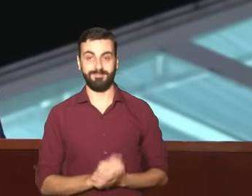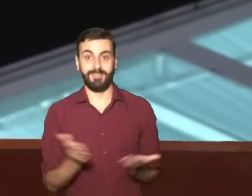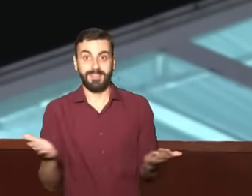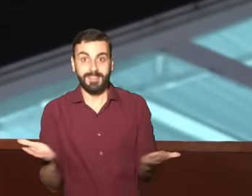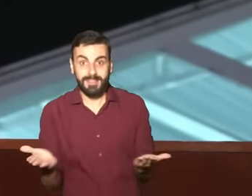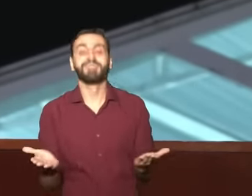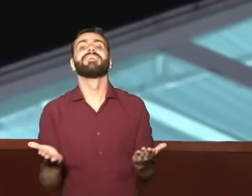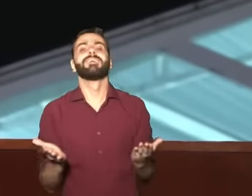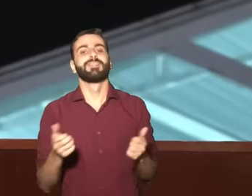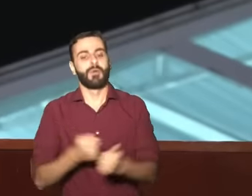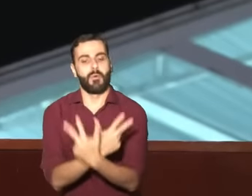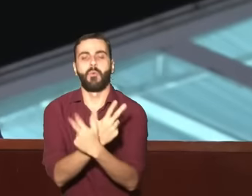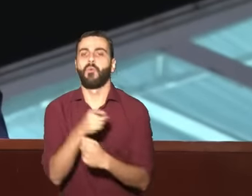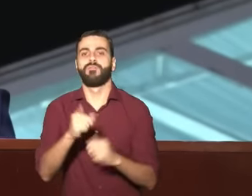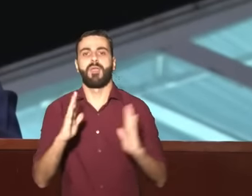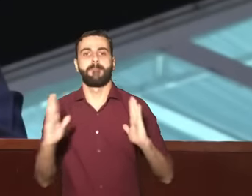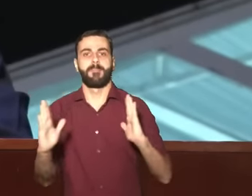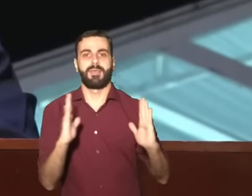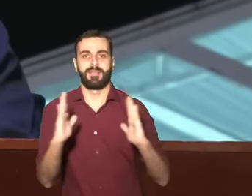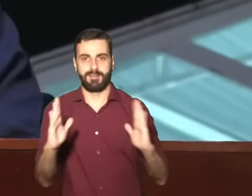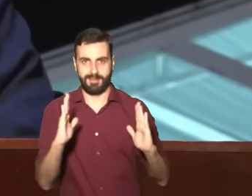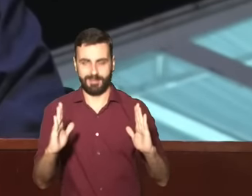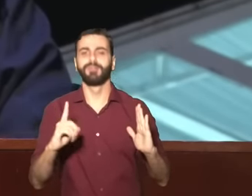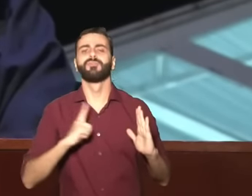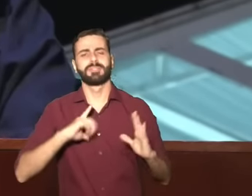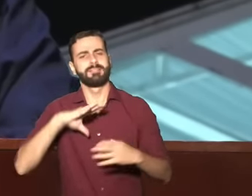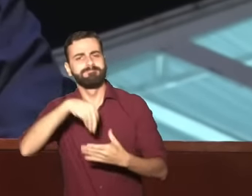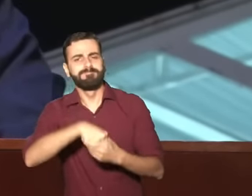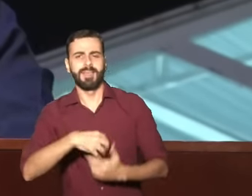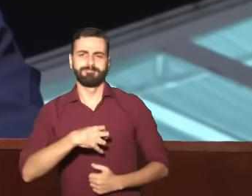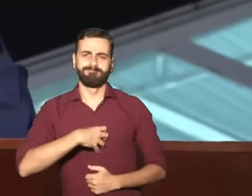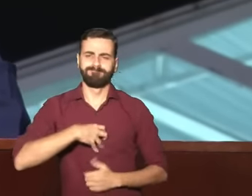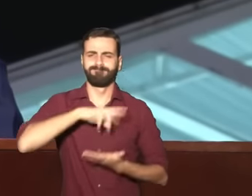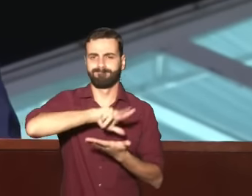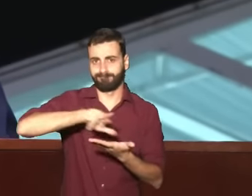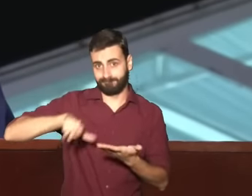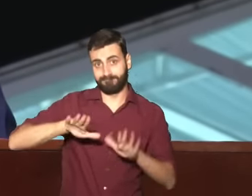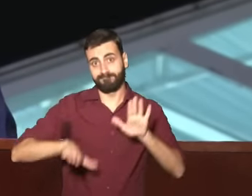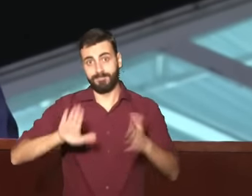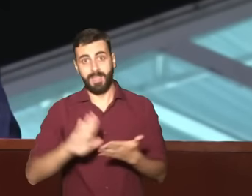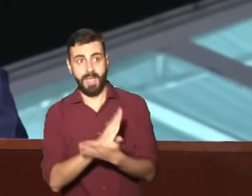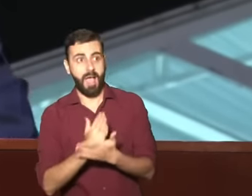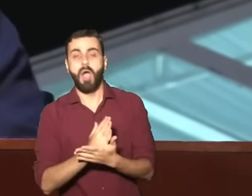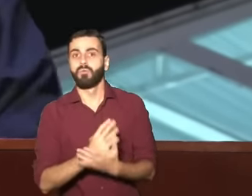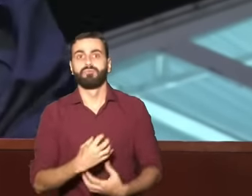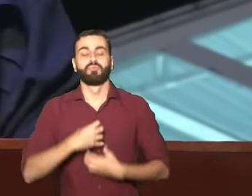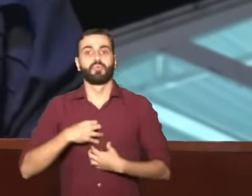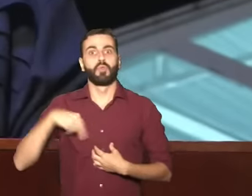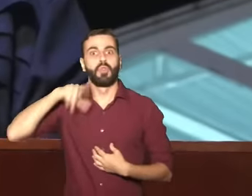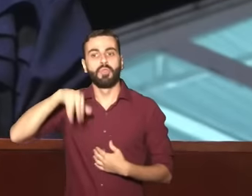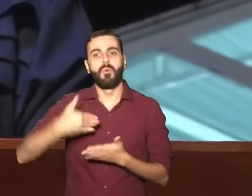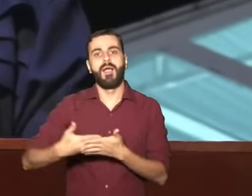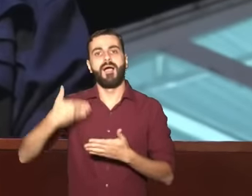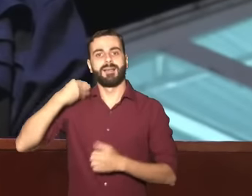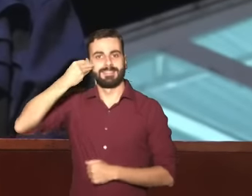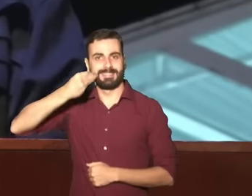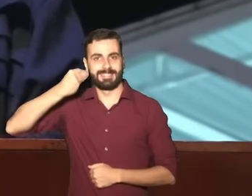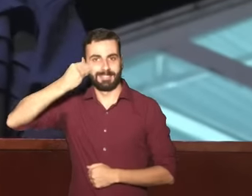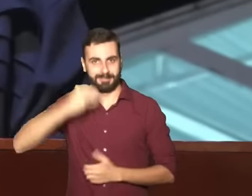Aqui viveríamos os mais diversos sentimentos, alguns jamais